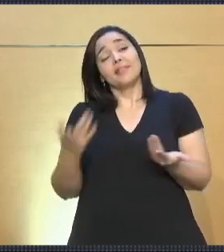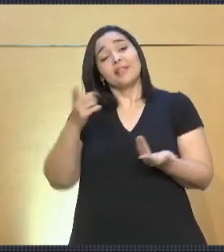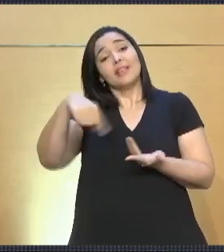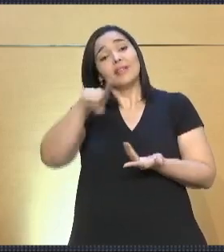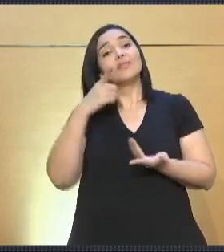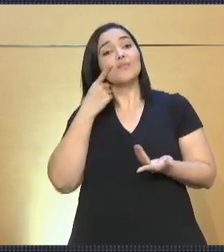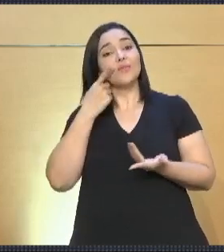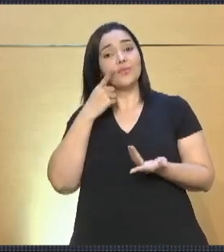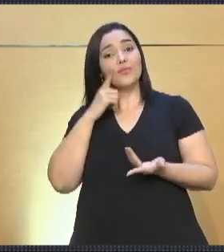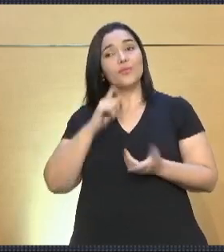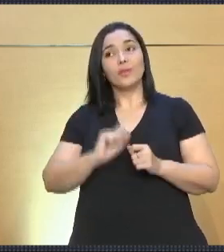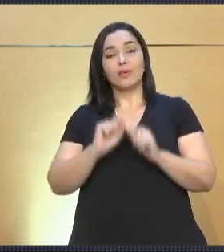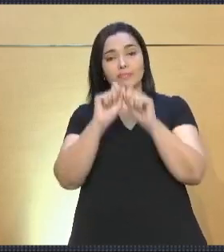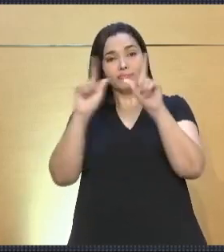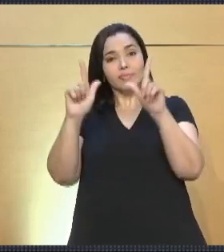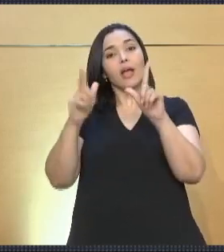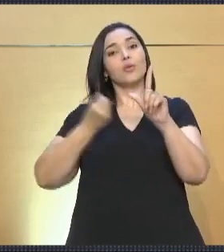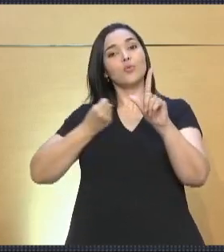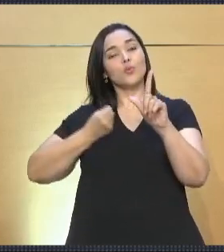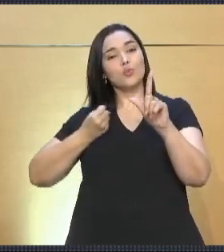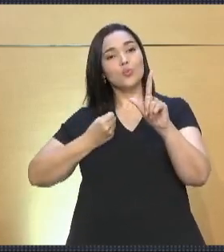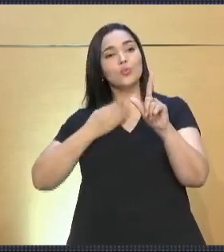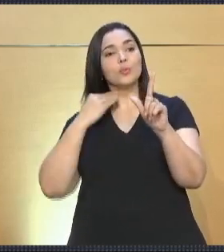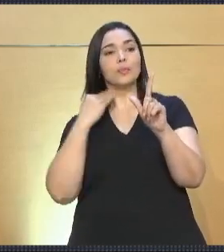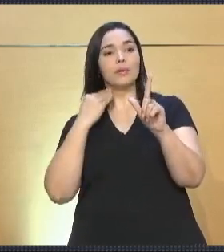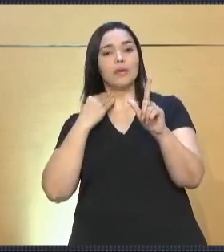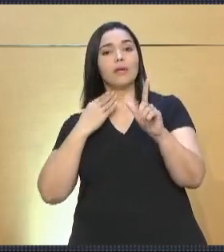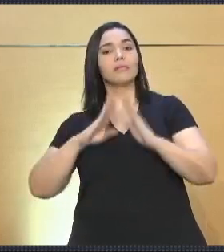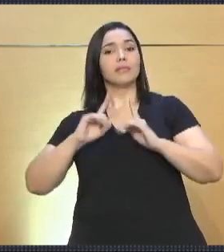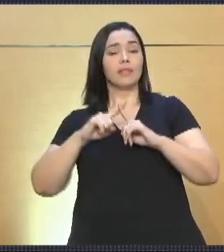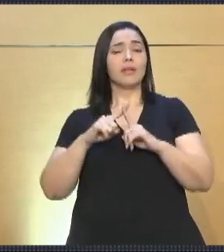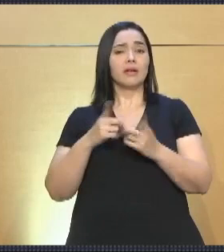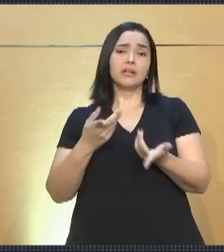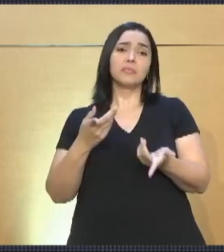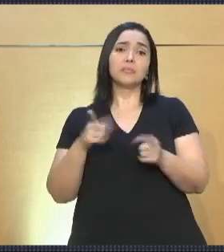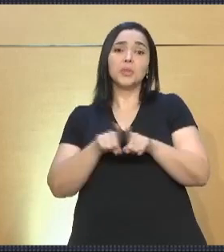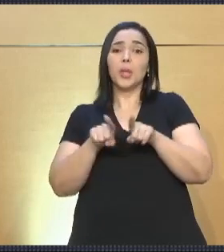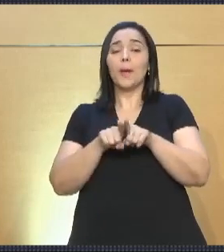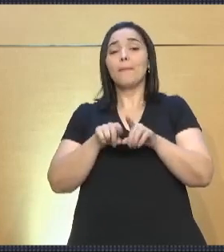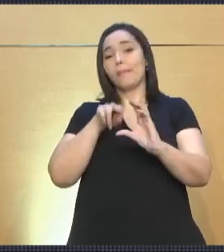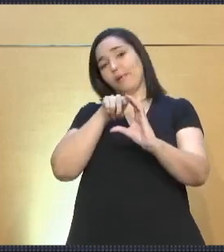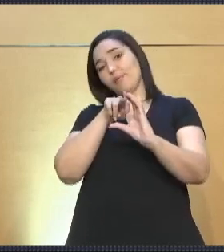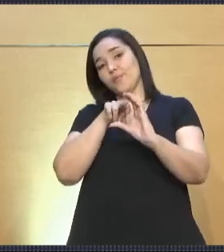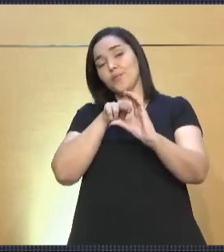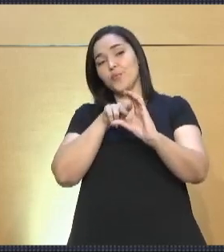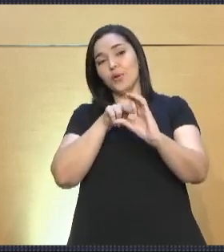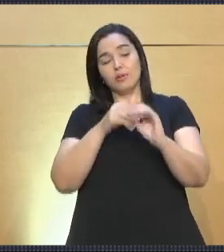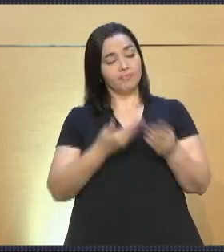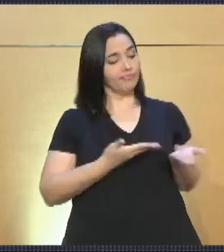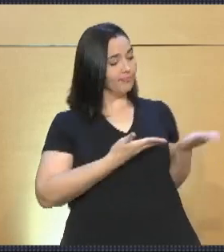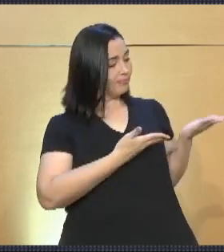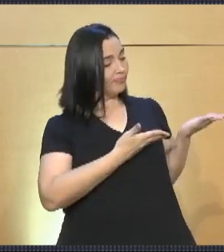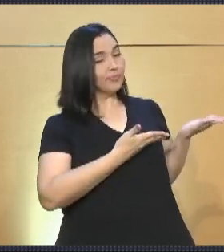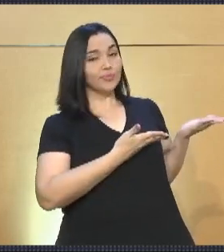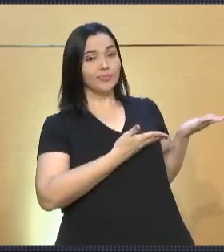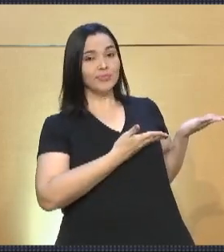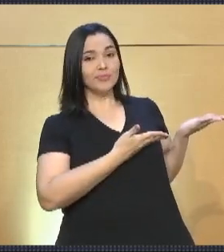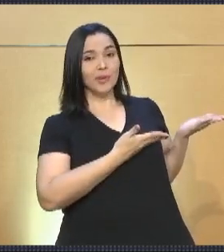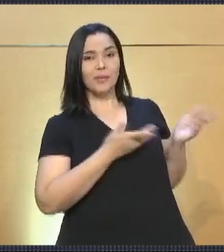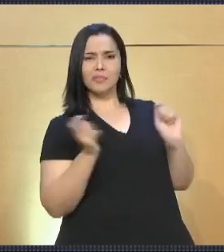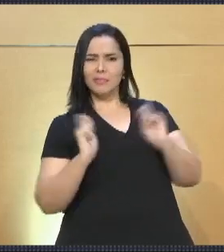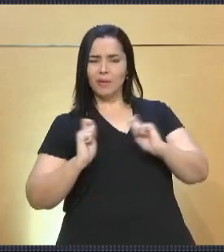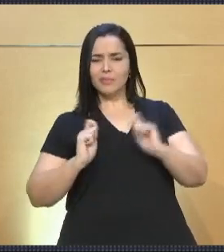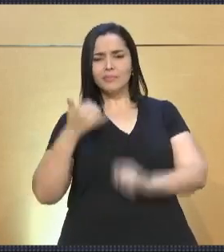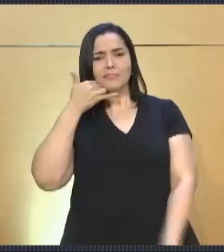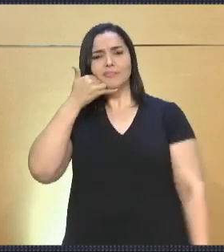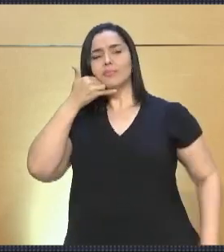ver aí na tela aí os números das contas da igreja, acredito que você vai ver também o QR Code, onde você vai poder direcionar o